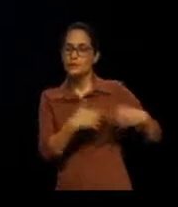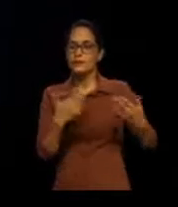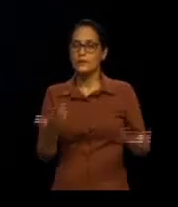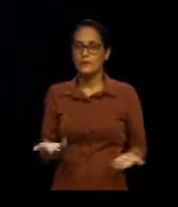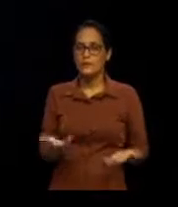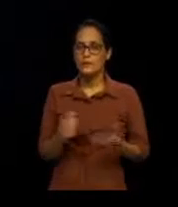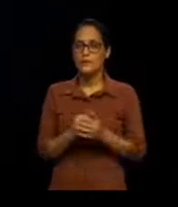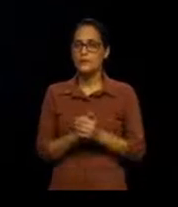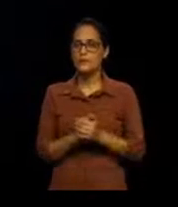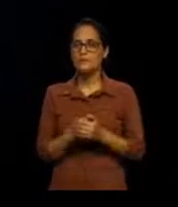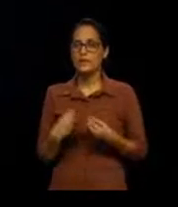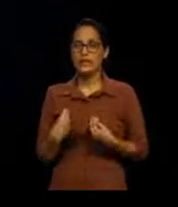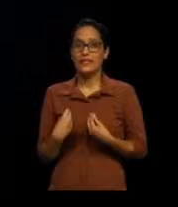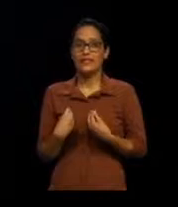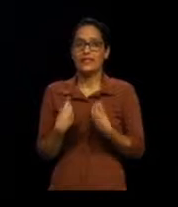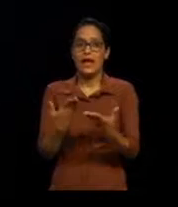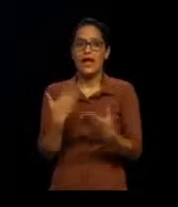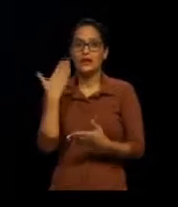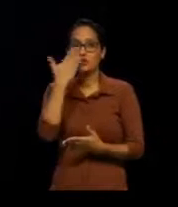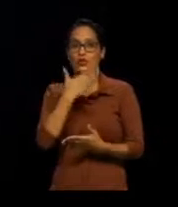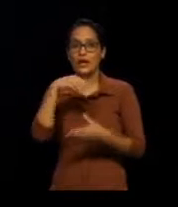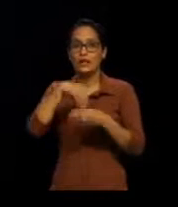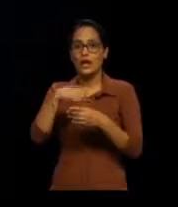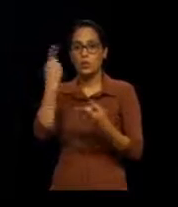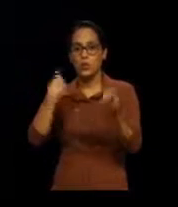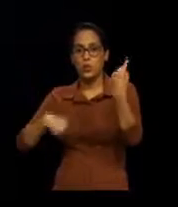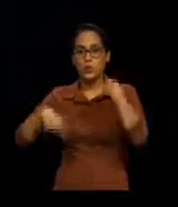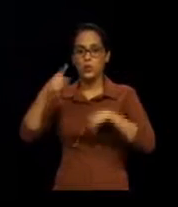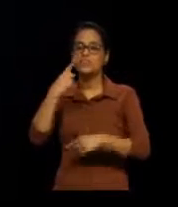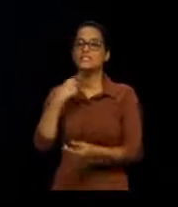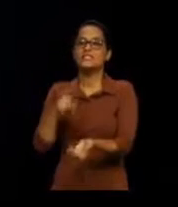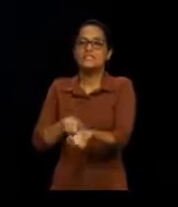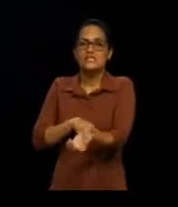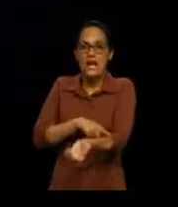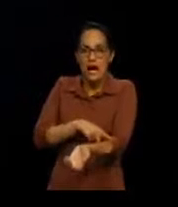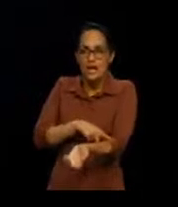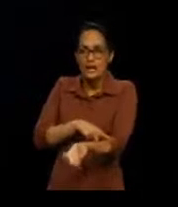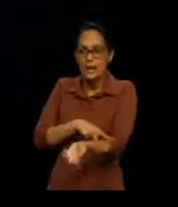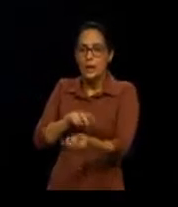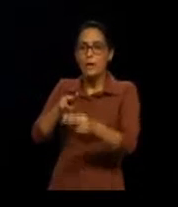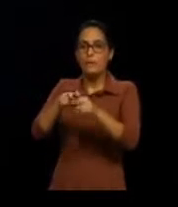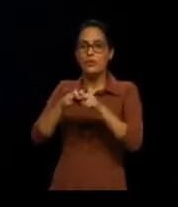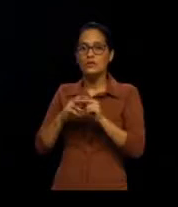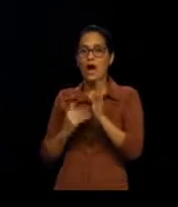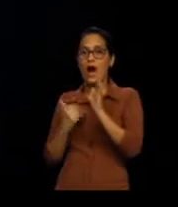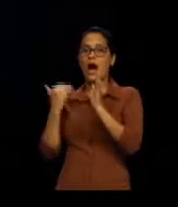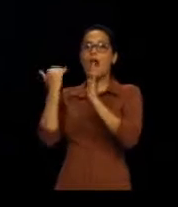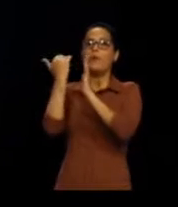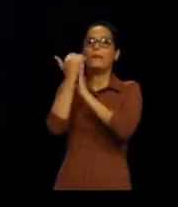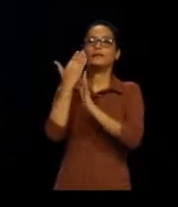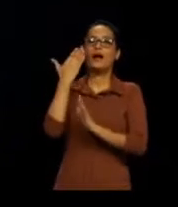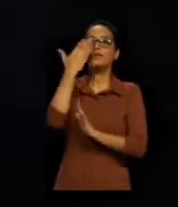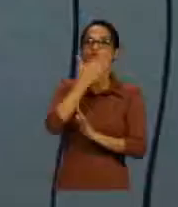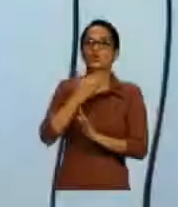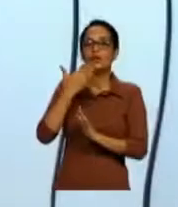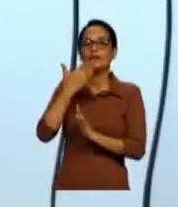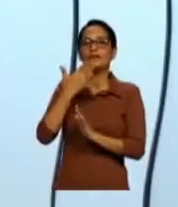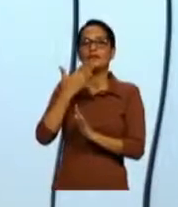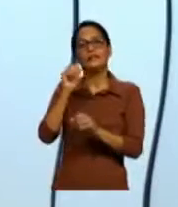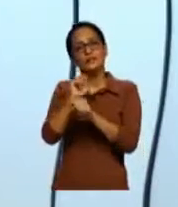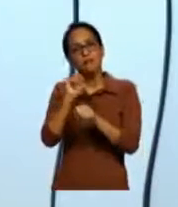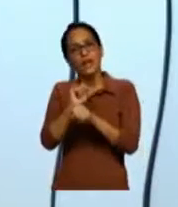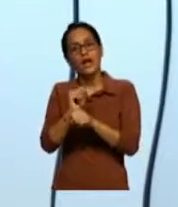e libera a glicose no sangue. Feito isso, então, o nível de glicose sobe até a minha próxima